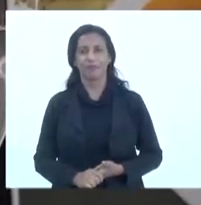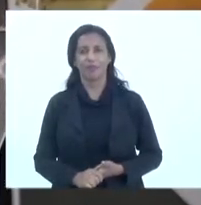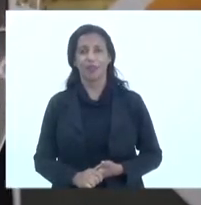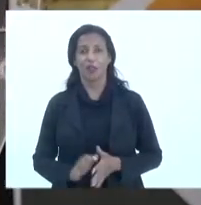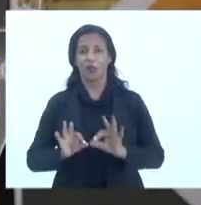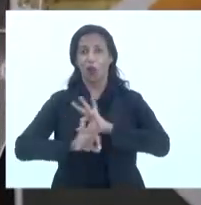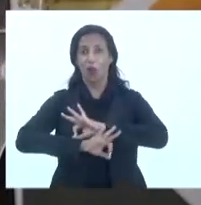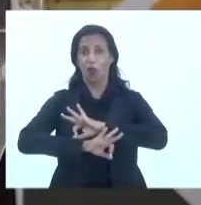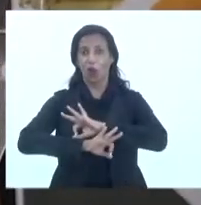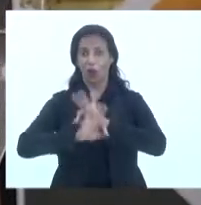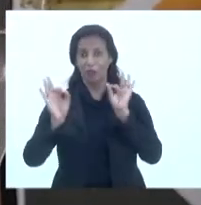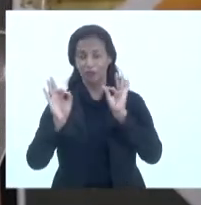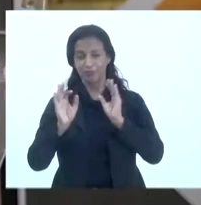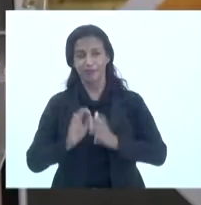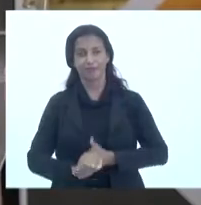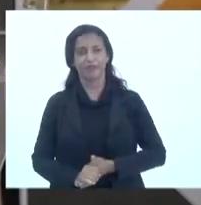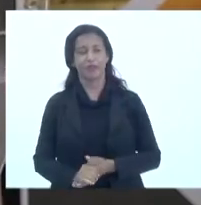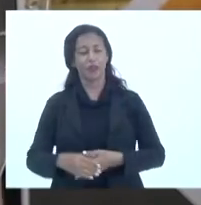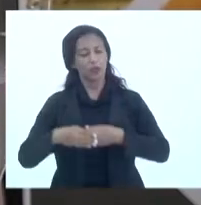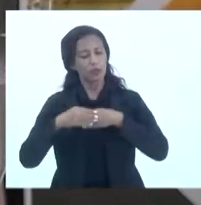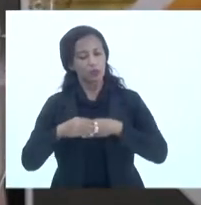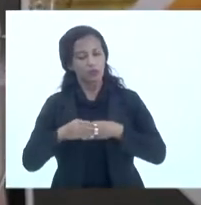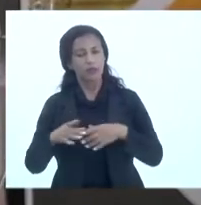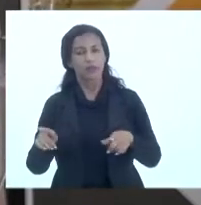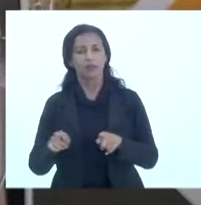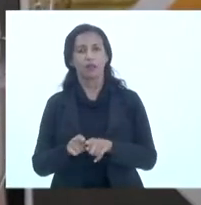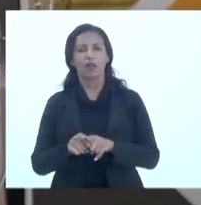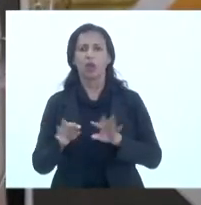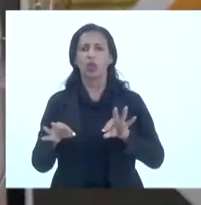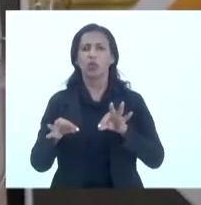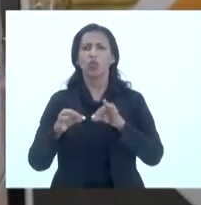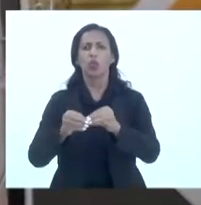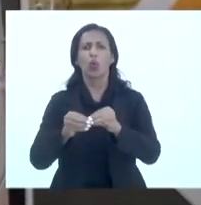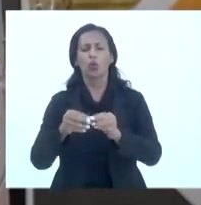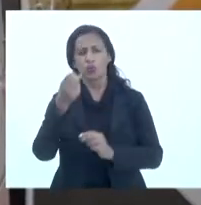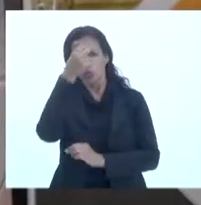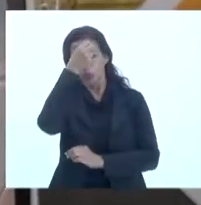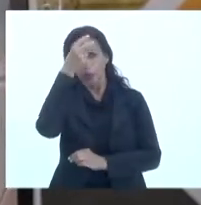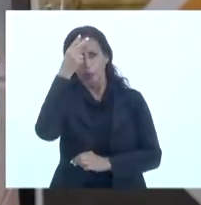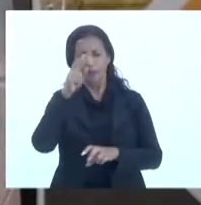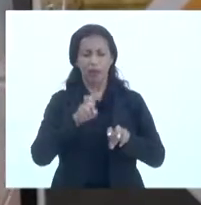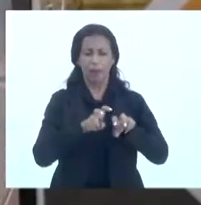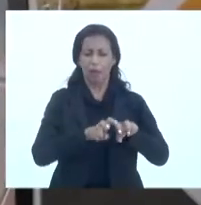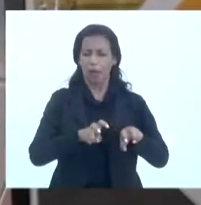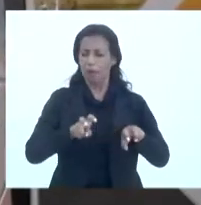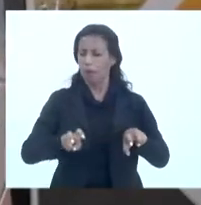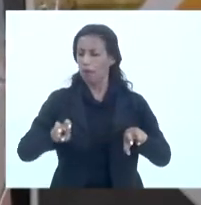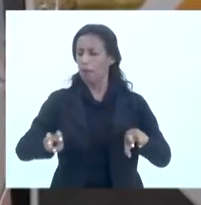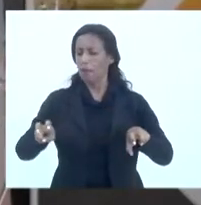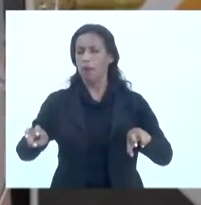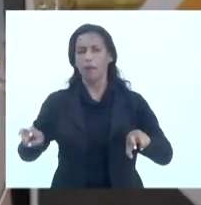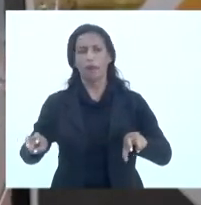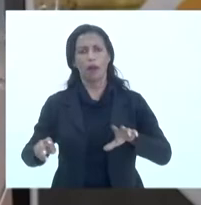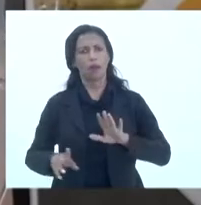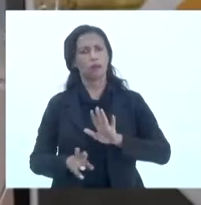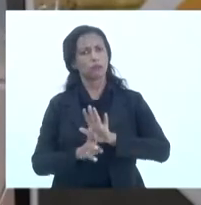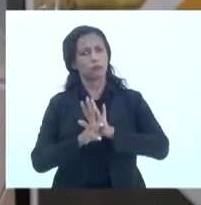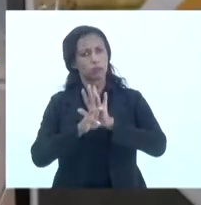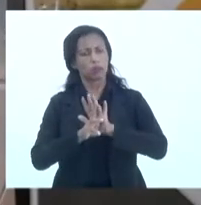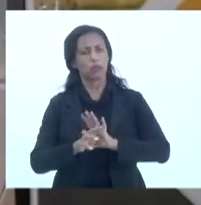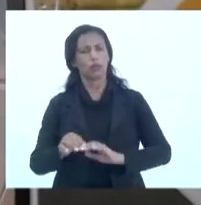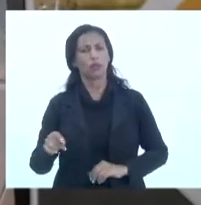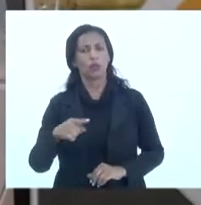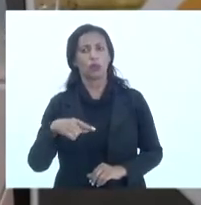foi ótima, né? E cumprimento também todos os prefeitos e autoridades estaduais aqui presentes,